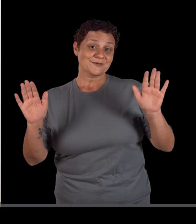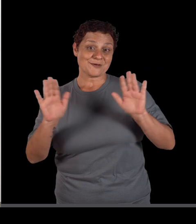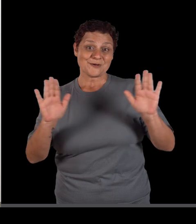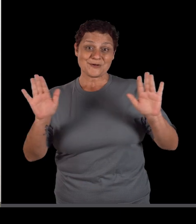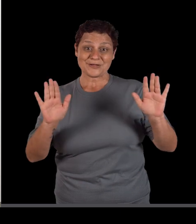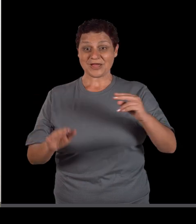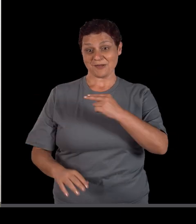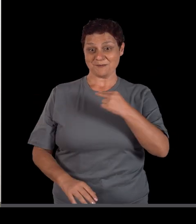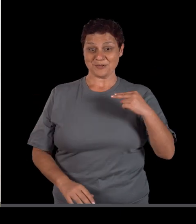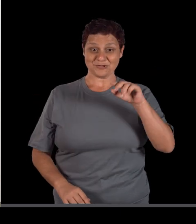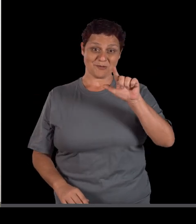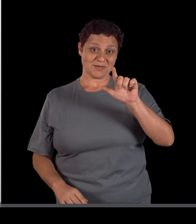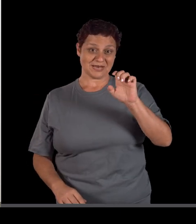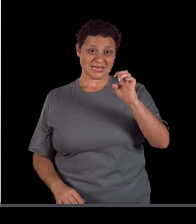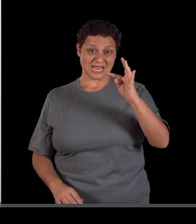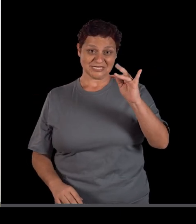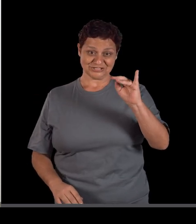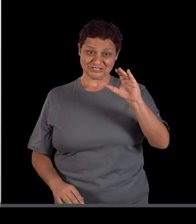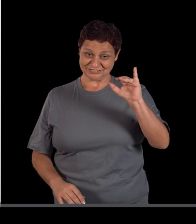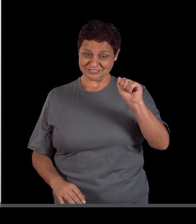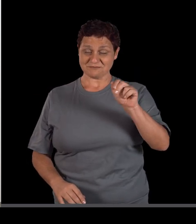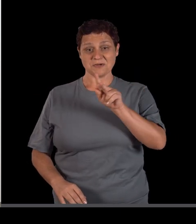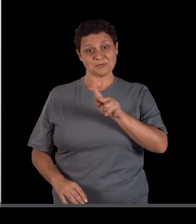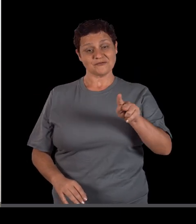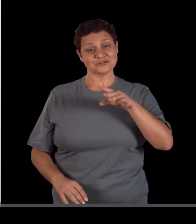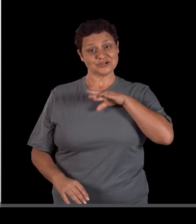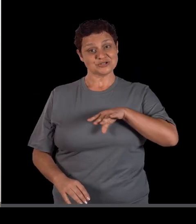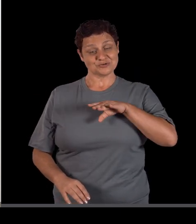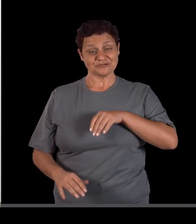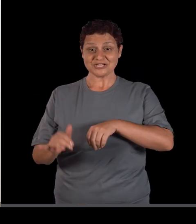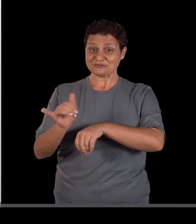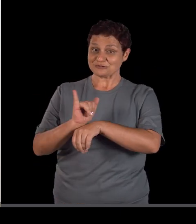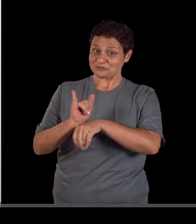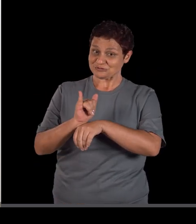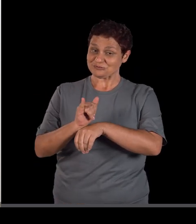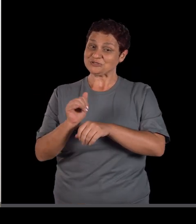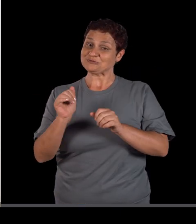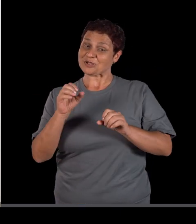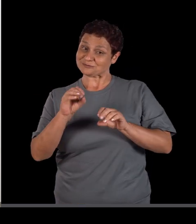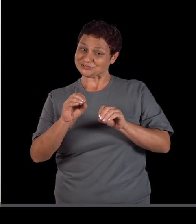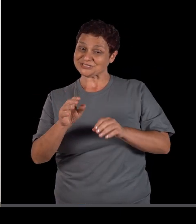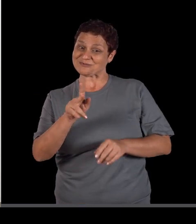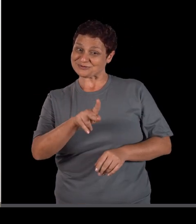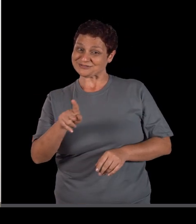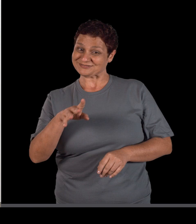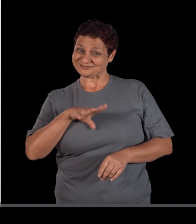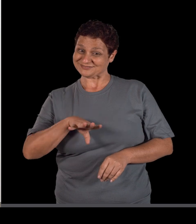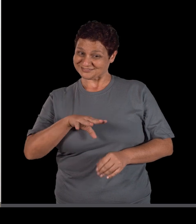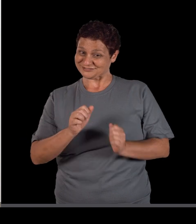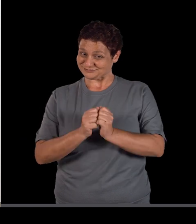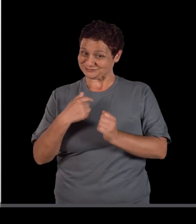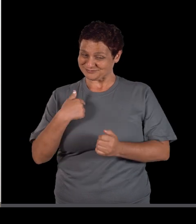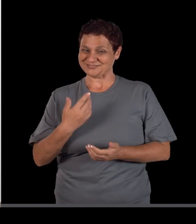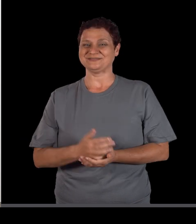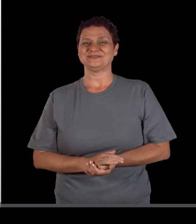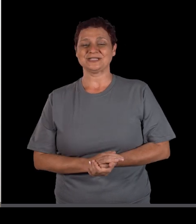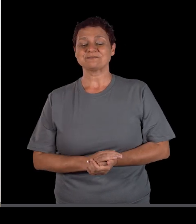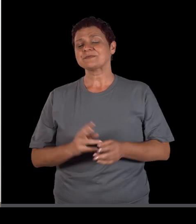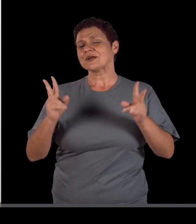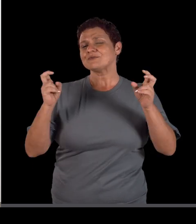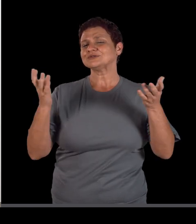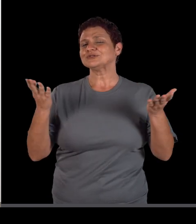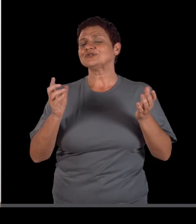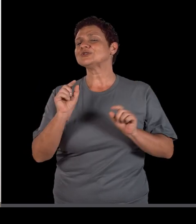Oiê, eu sou a Letícia, professora de português do Português com a Letícia. Veja só. E o nosso assunto de hoje